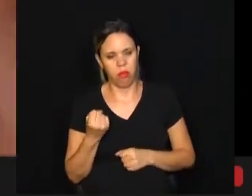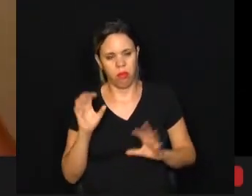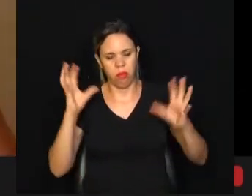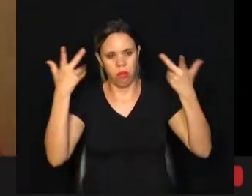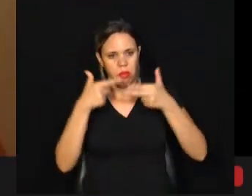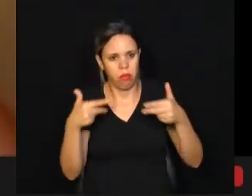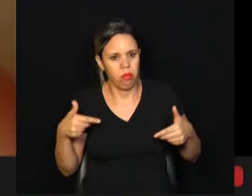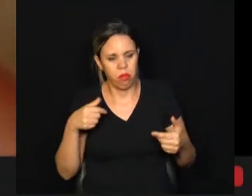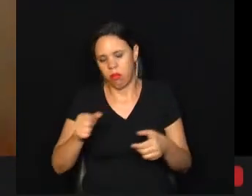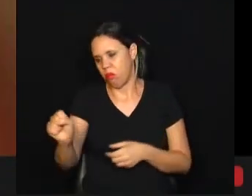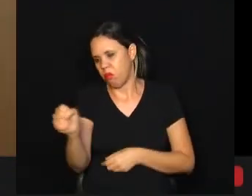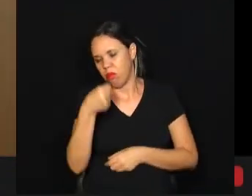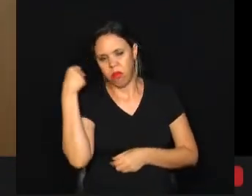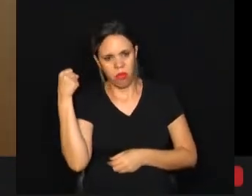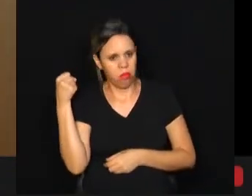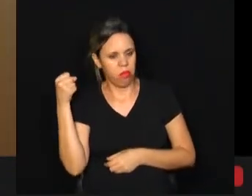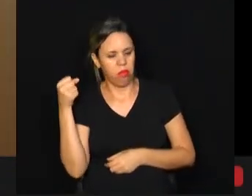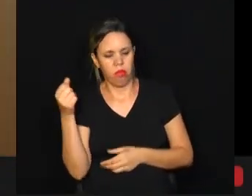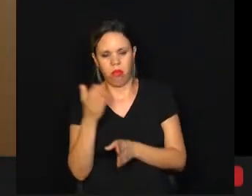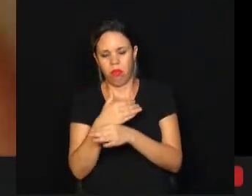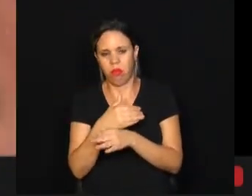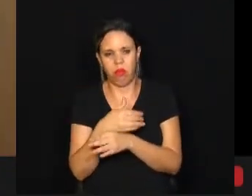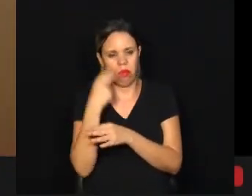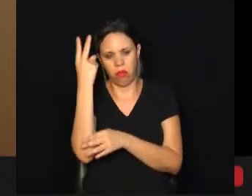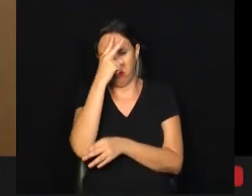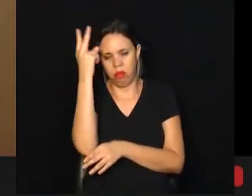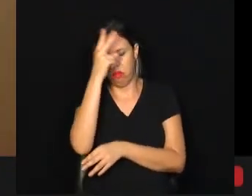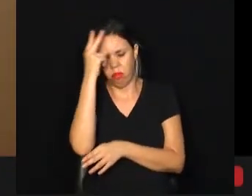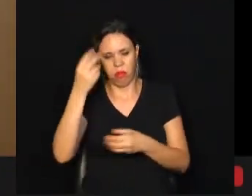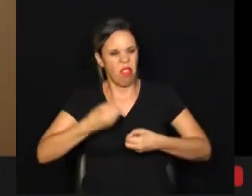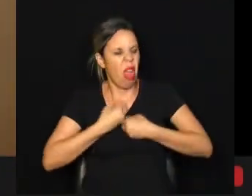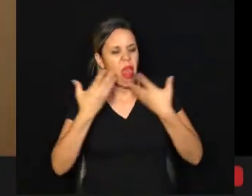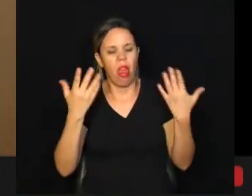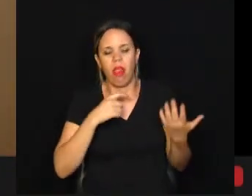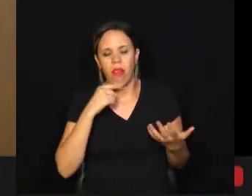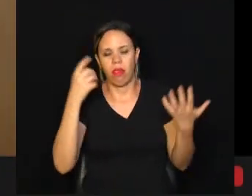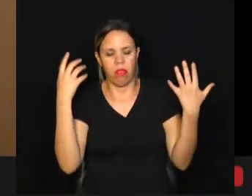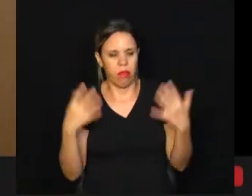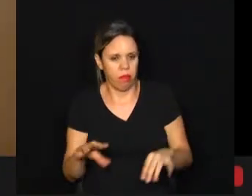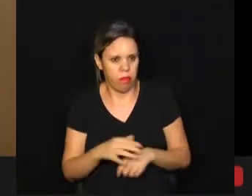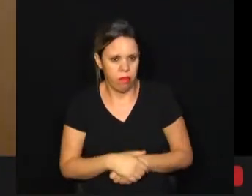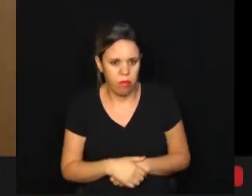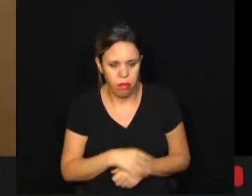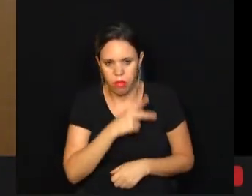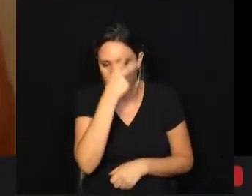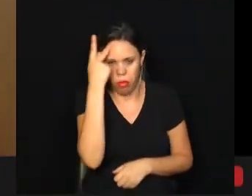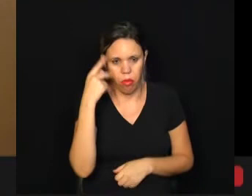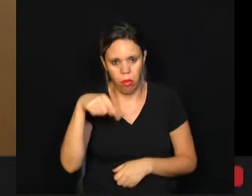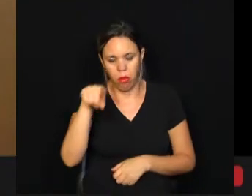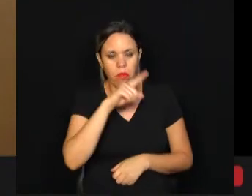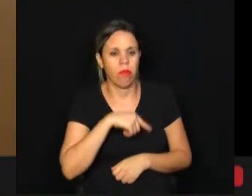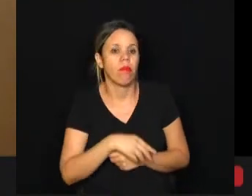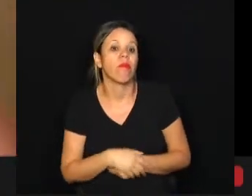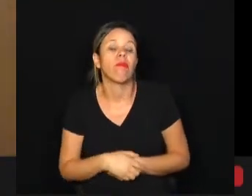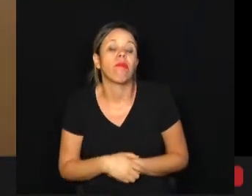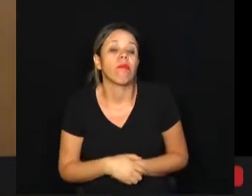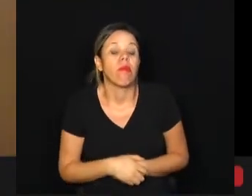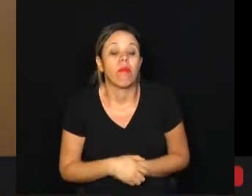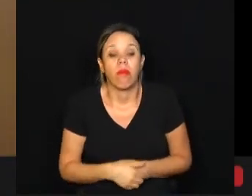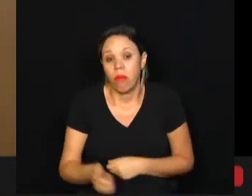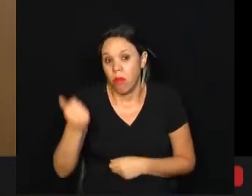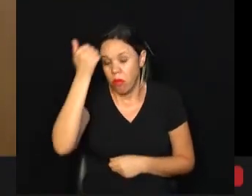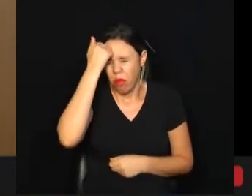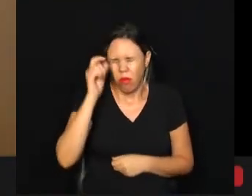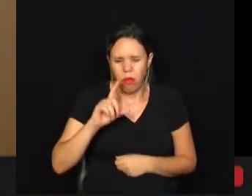na cerveja, no descontrole, vem para fora um monte de coisa que ninguém quer. Inclusive pessoas que se arrependem